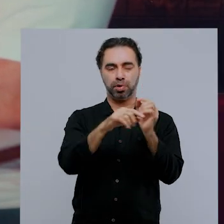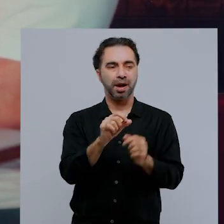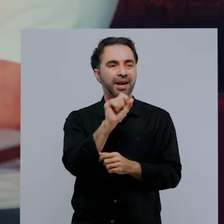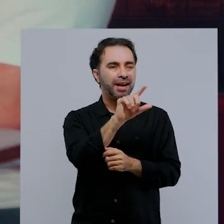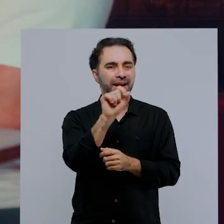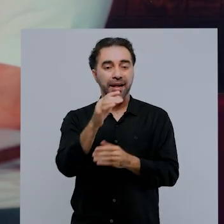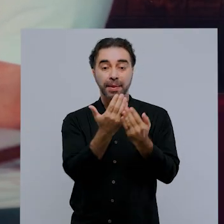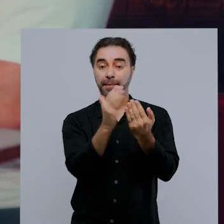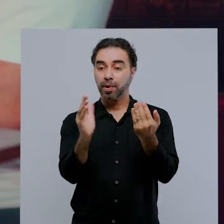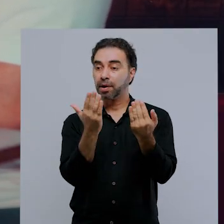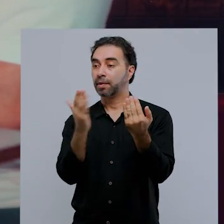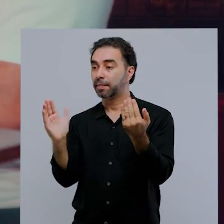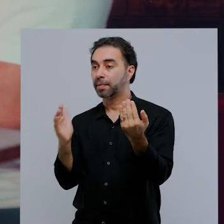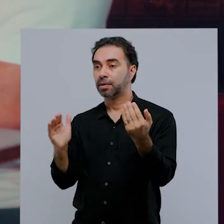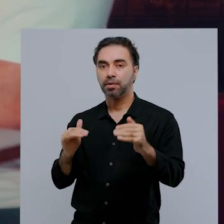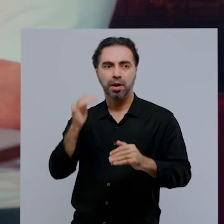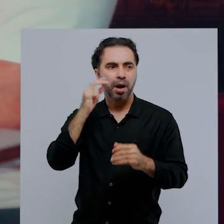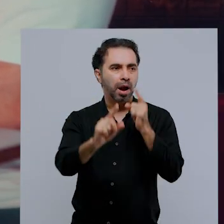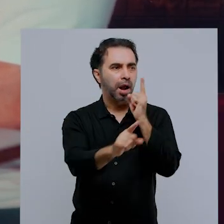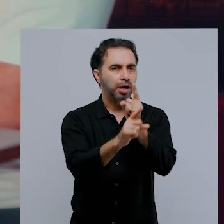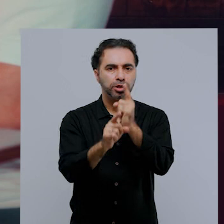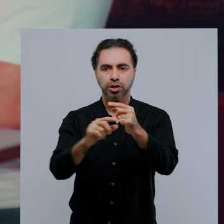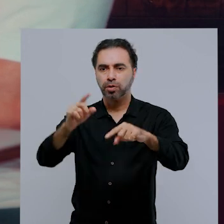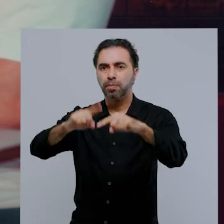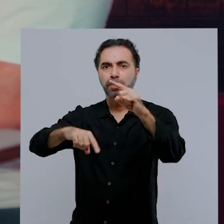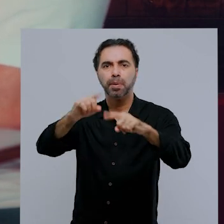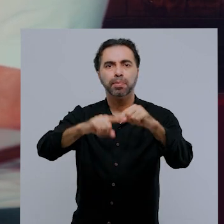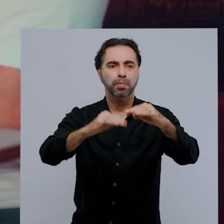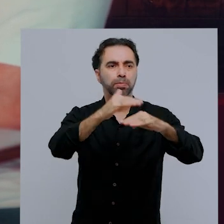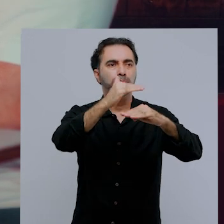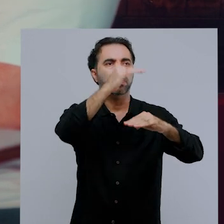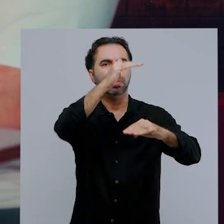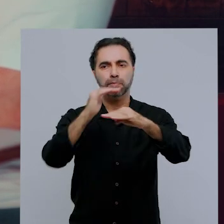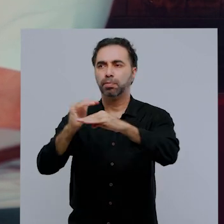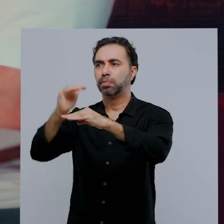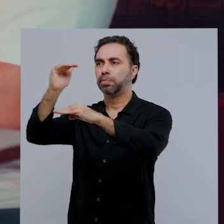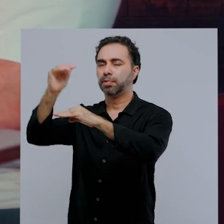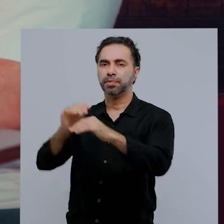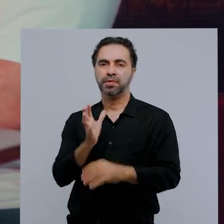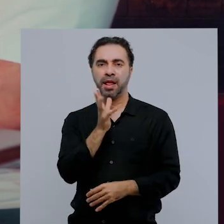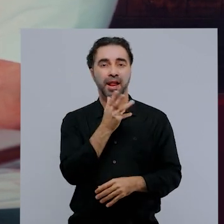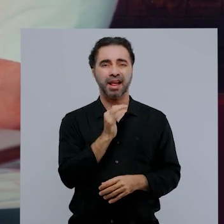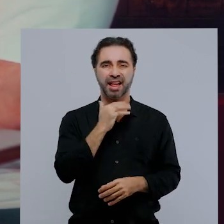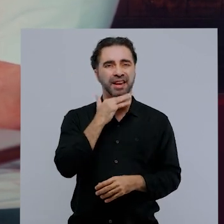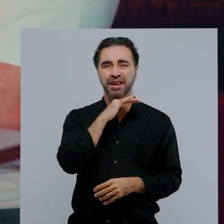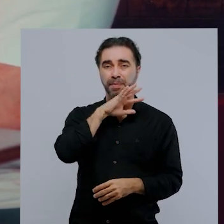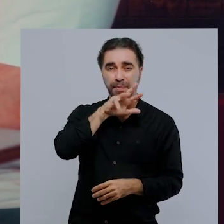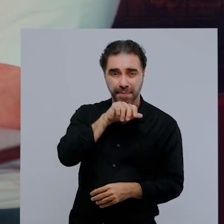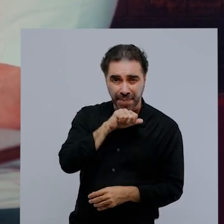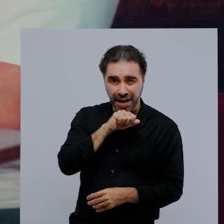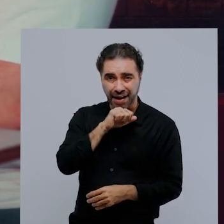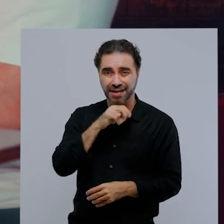abrindo, eu ia encontrando pilhas e pilhas de objetos, né? Morcego, tudo eles lá. E